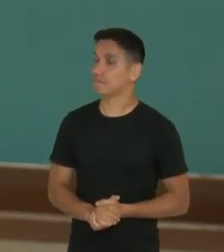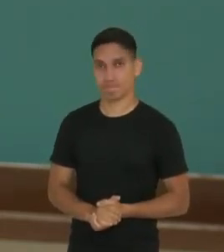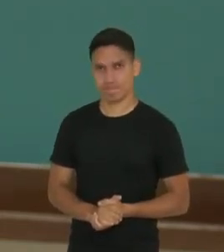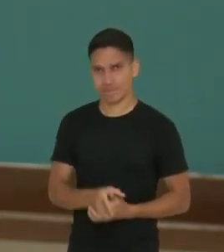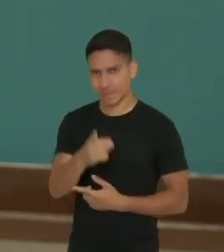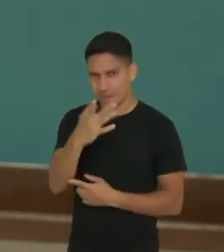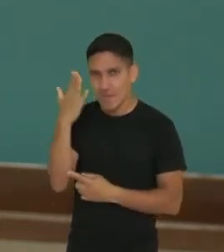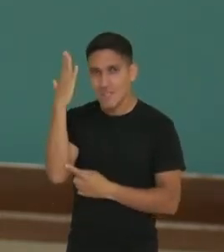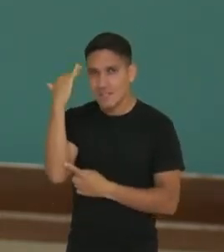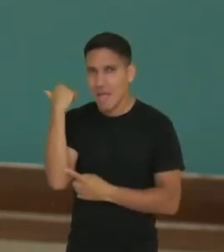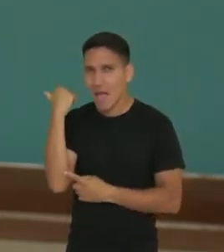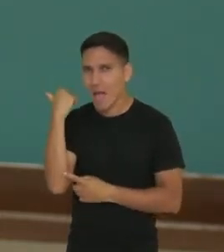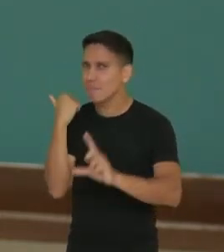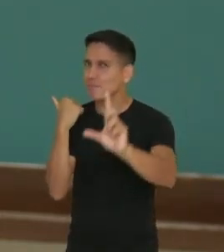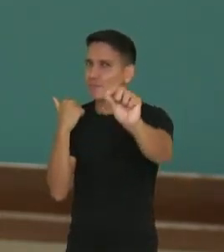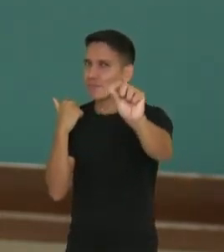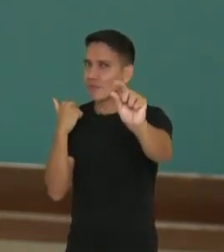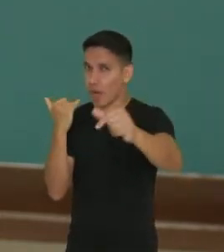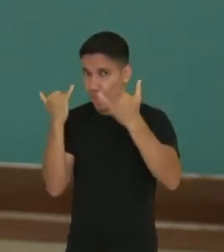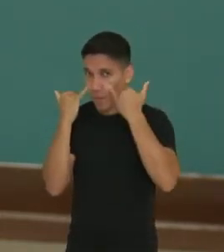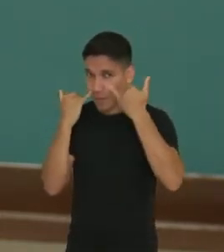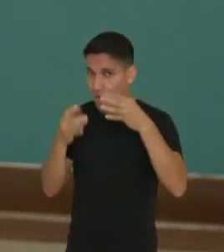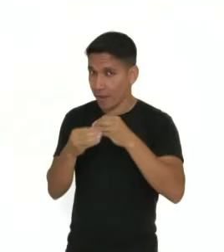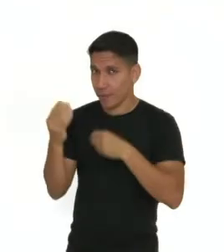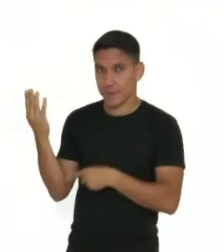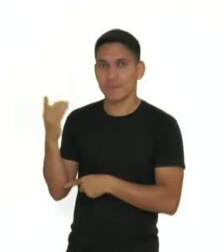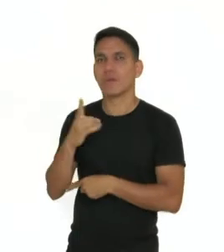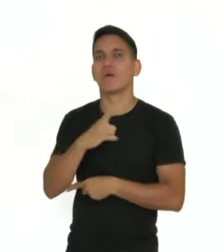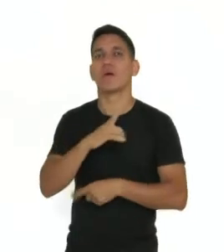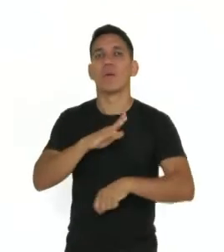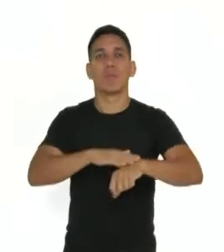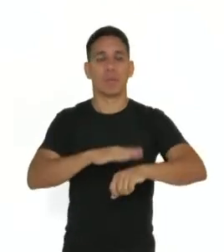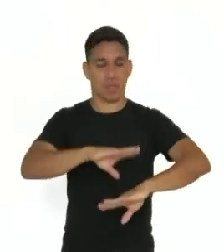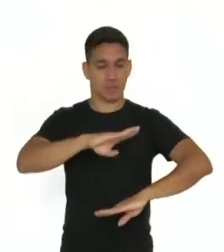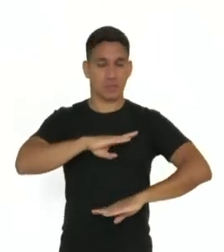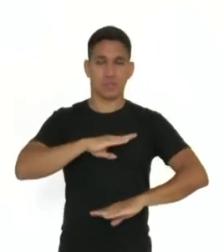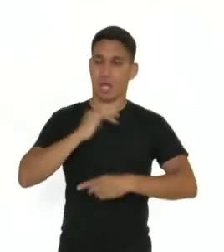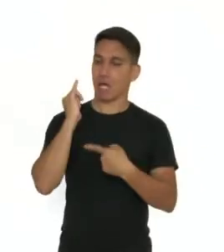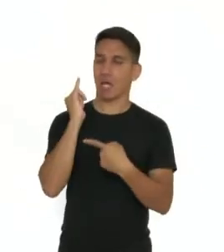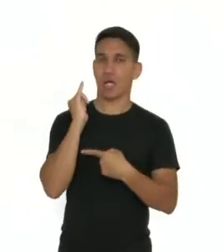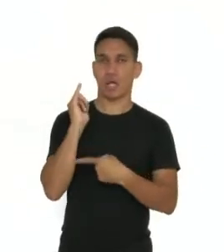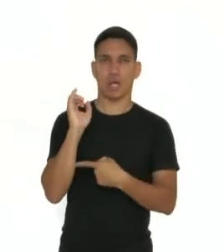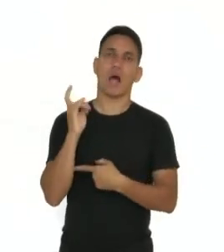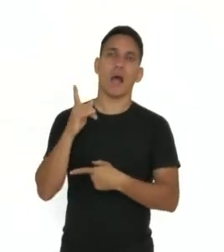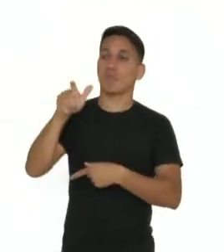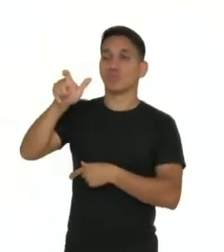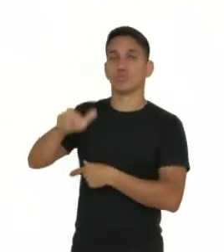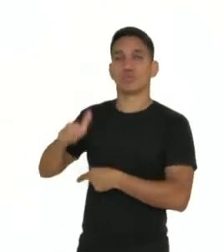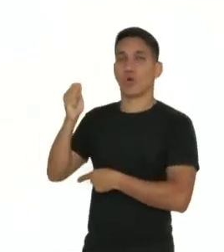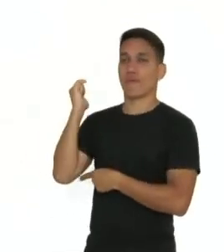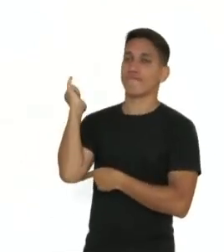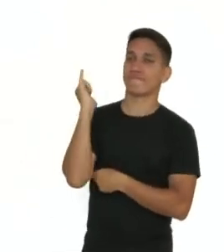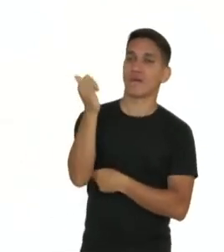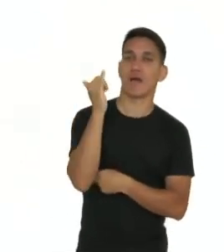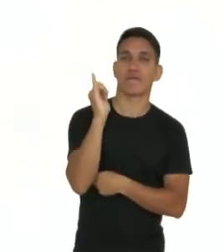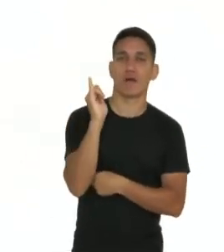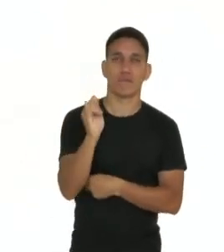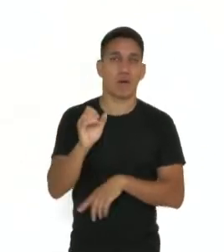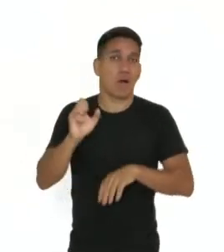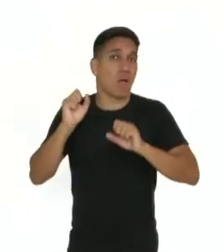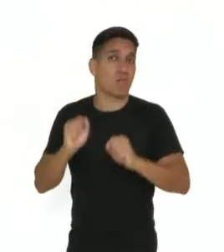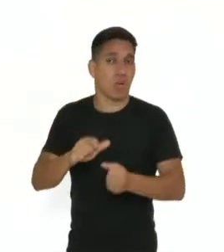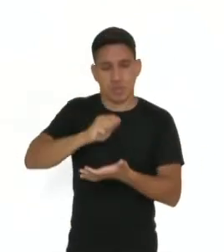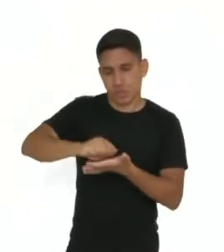Você sabia dessa informação que em um caos o narrador, ou seja, o contador, né? Então, pode ser